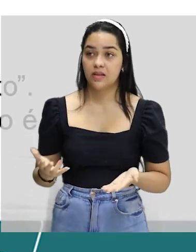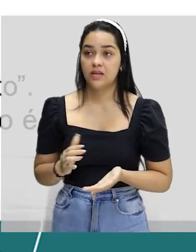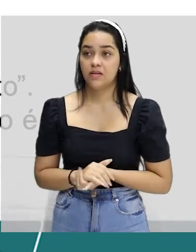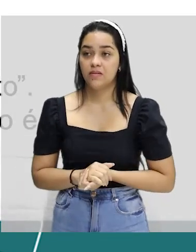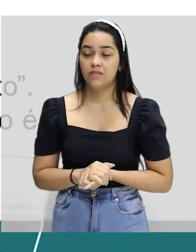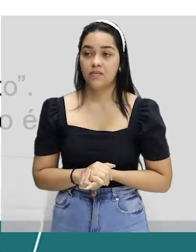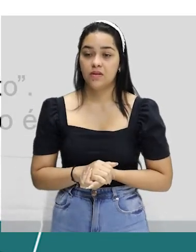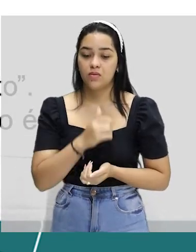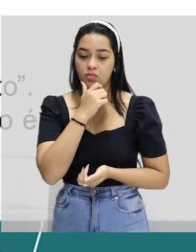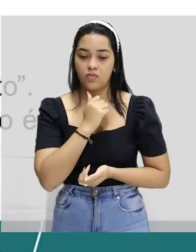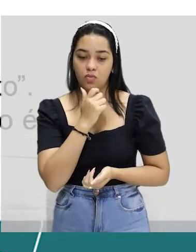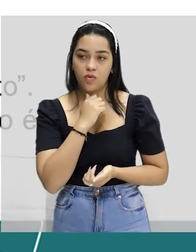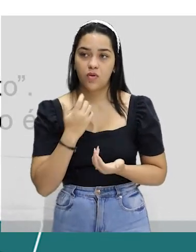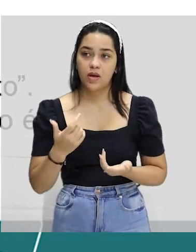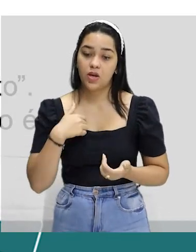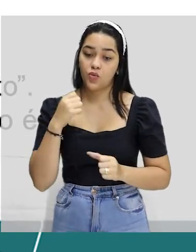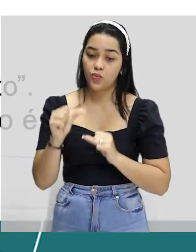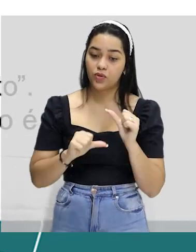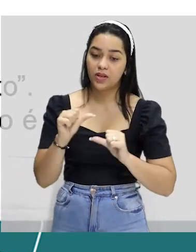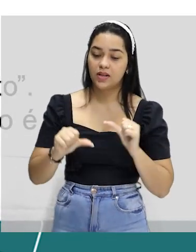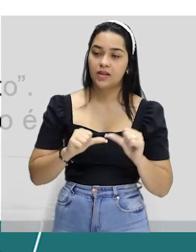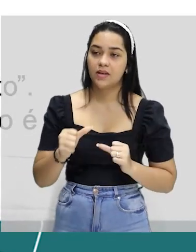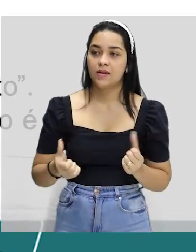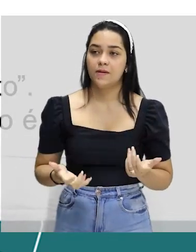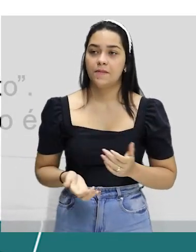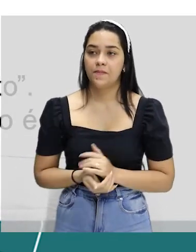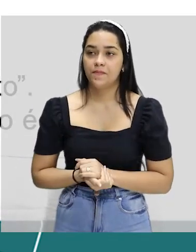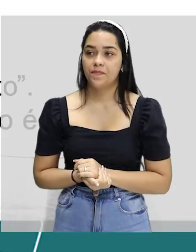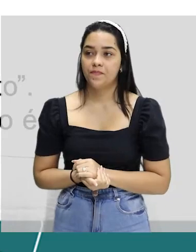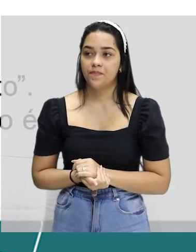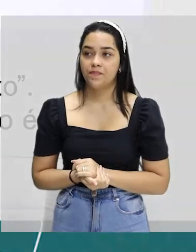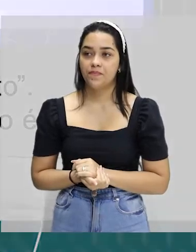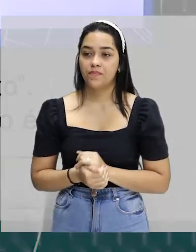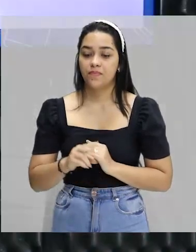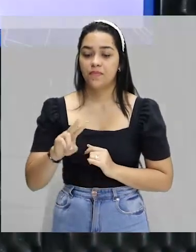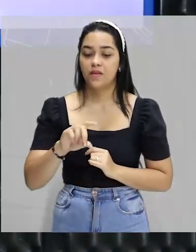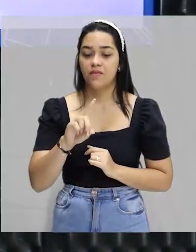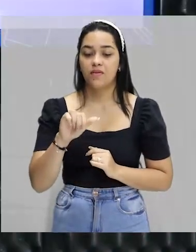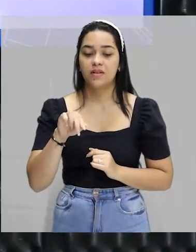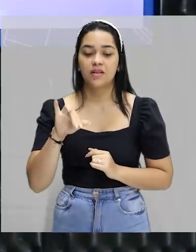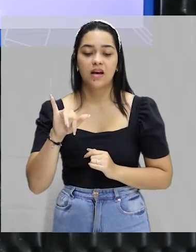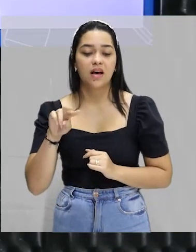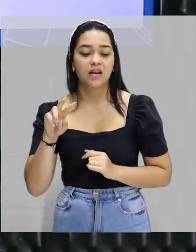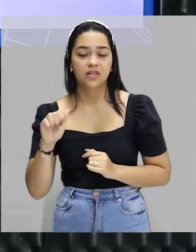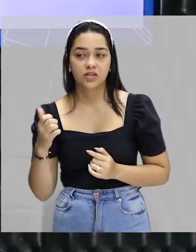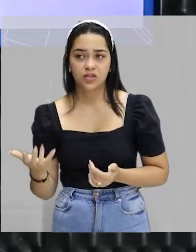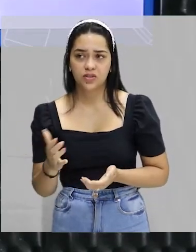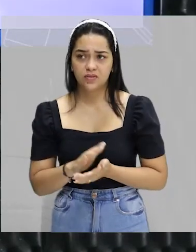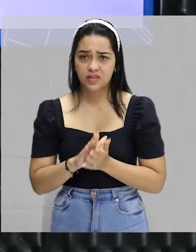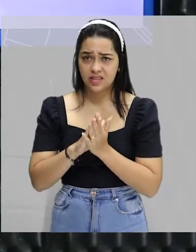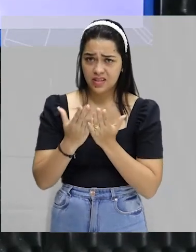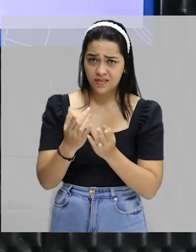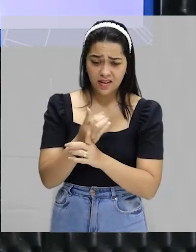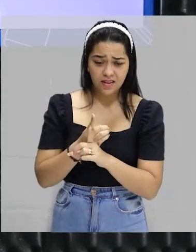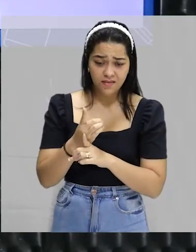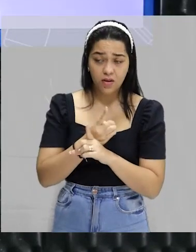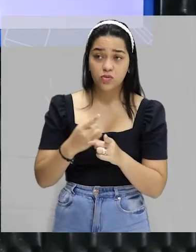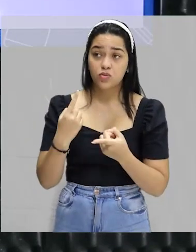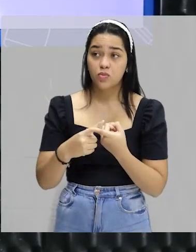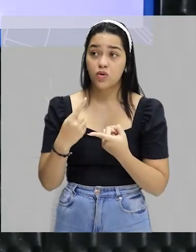pelo garoto. Aí eu mudaria. Na voz ativa, livro adjunto adnominal, falso. Por